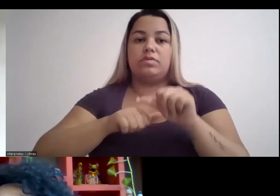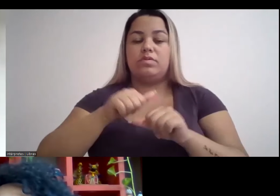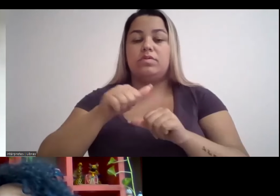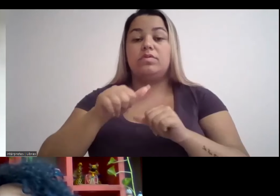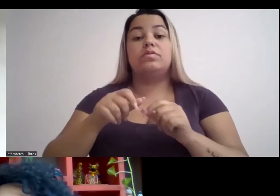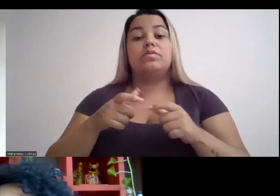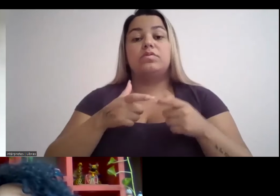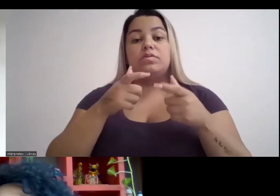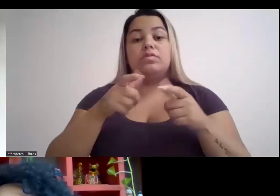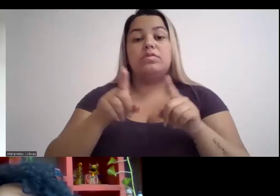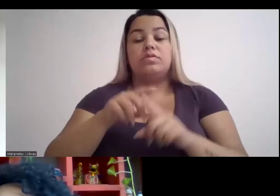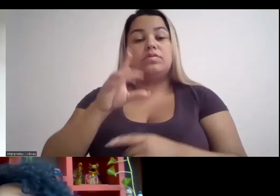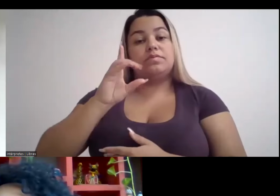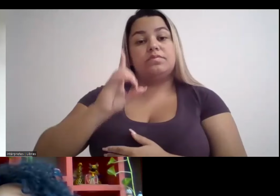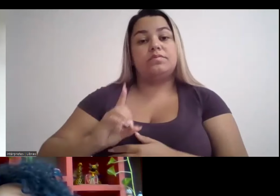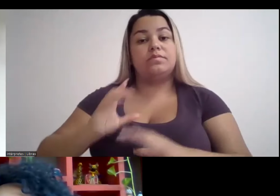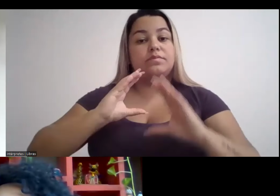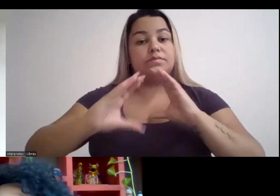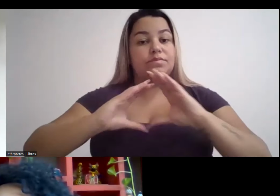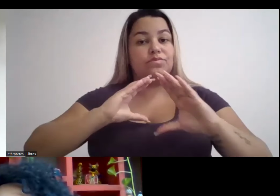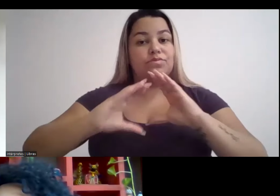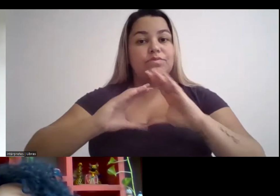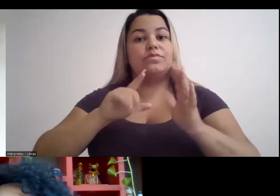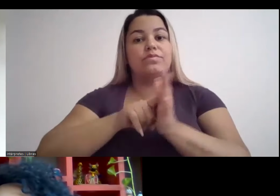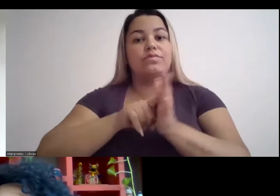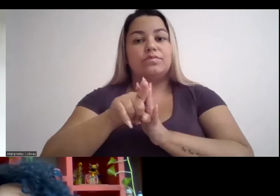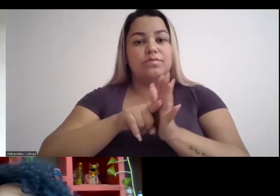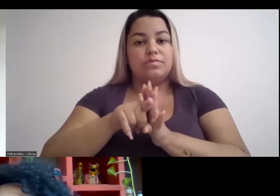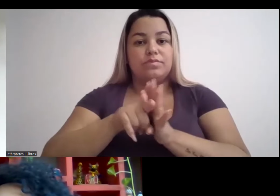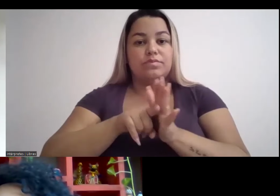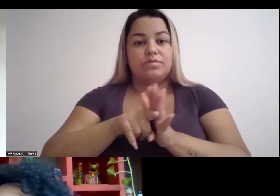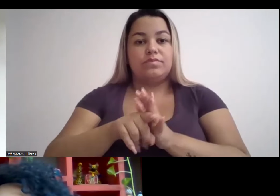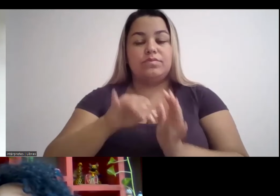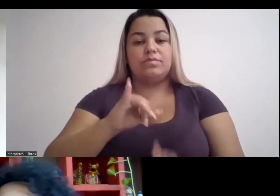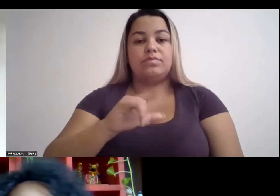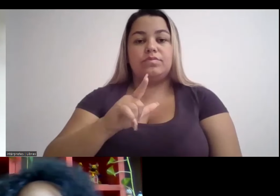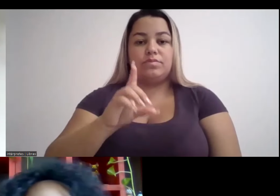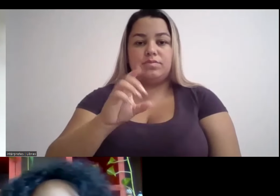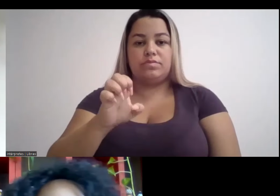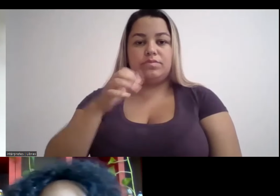atua como diretora de comunicação e consultora. Ildima, a palavra é sua.